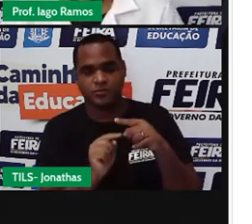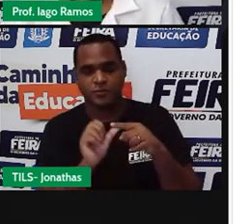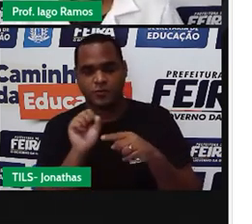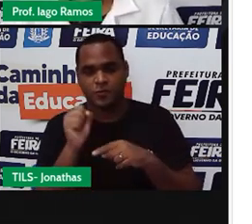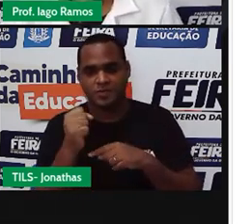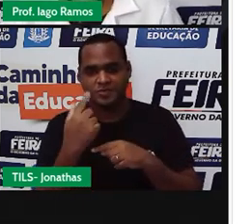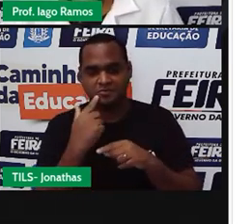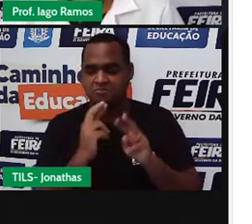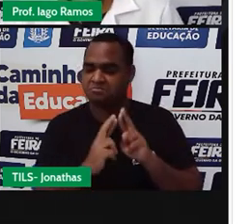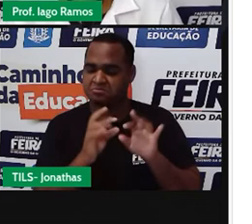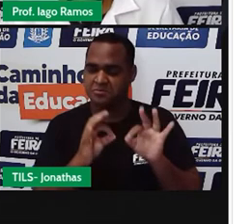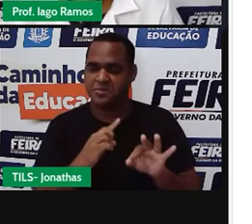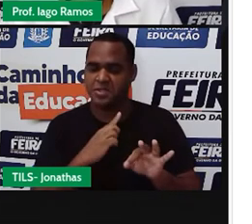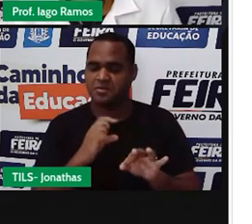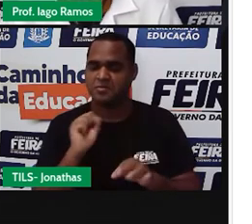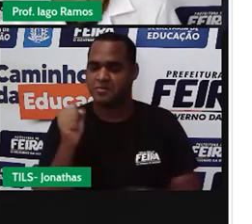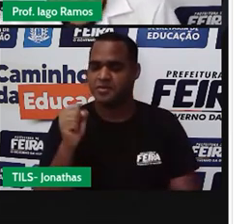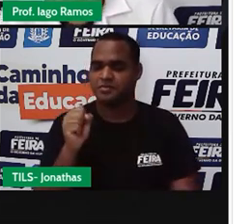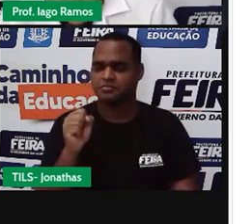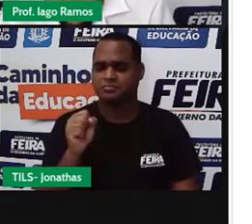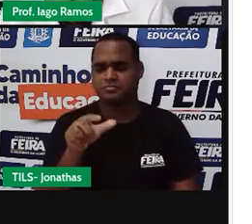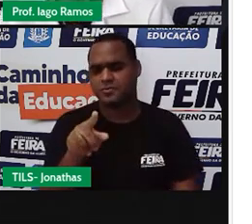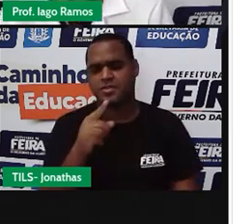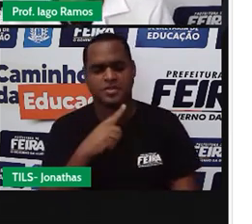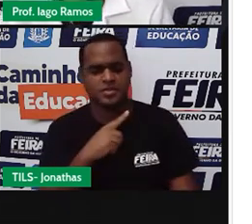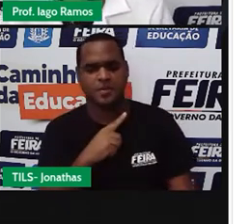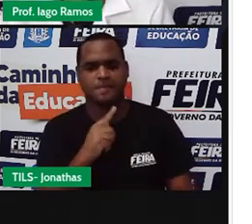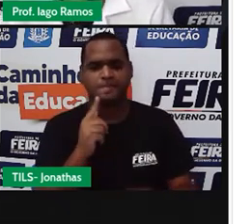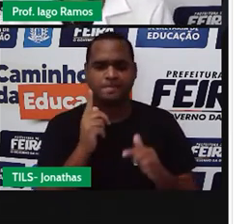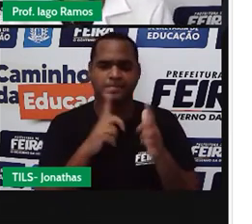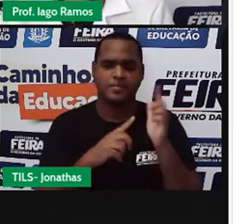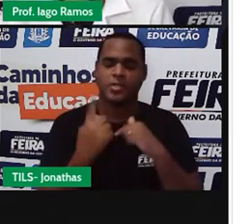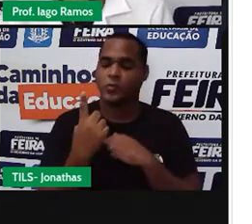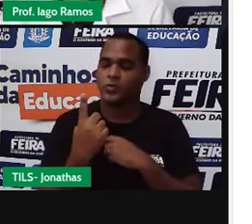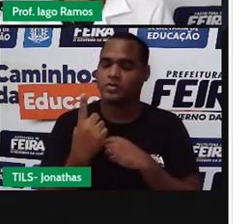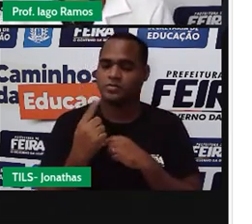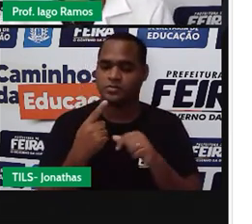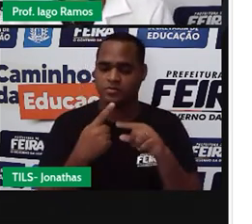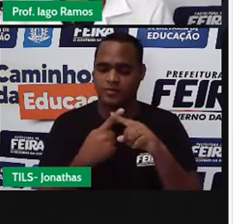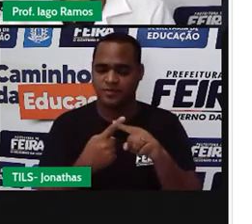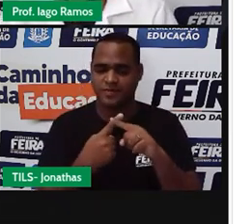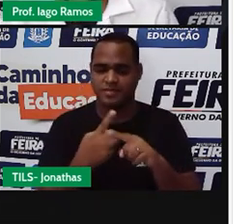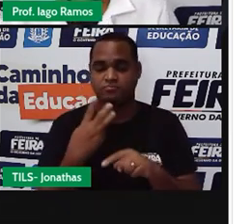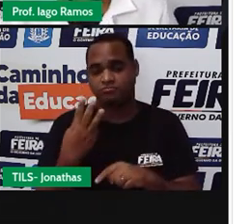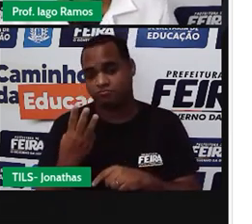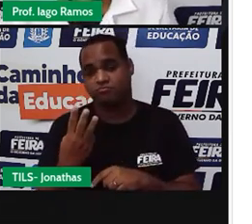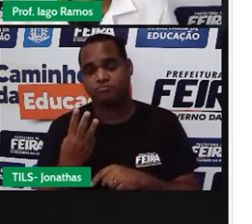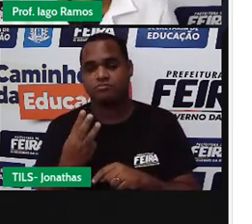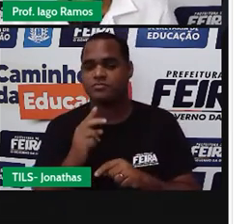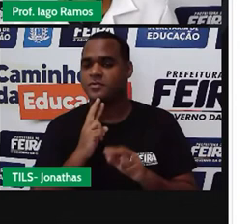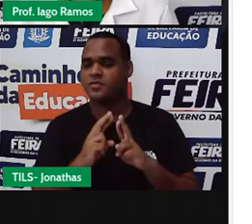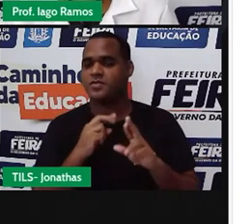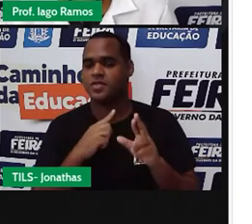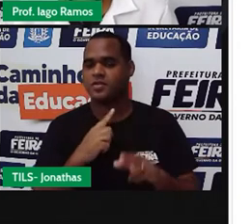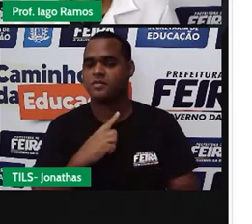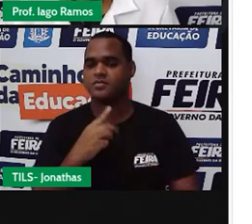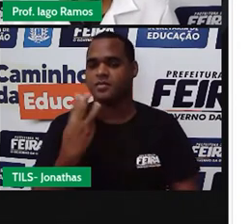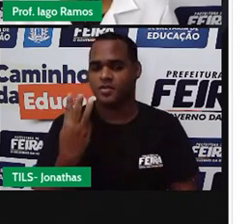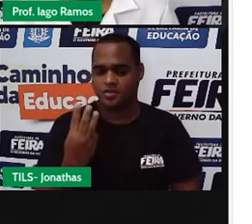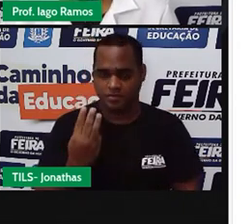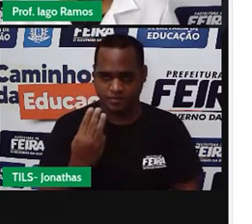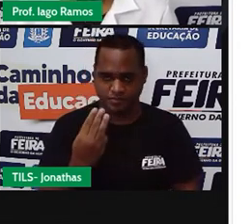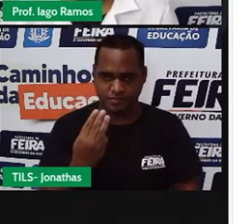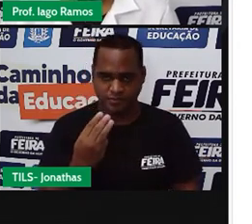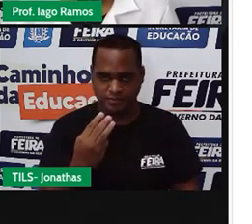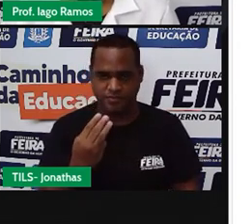resultado é 8 e quando você fizer uma vezes três O resultado é preciso Olha